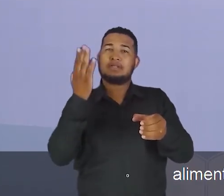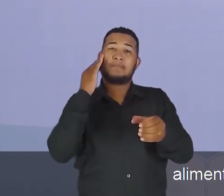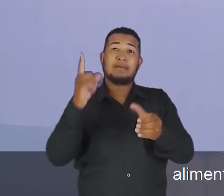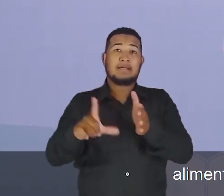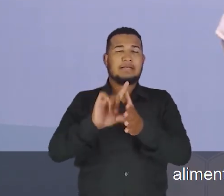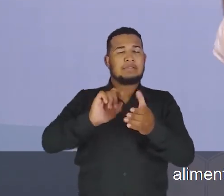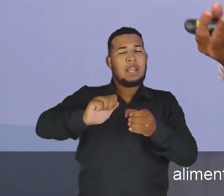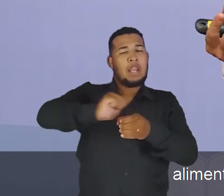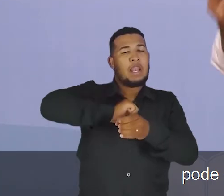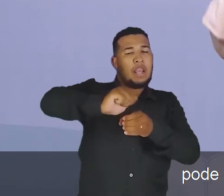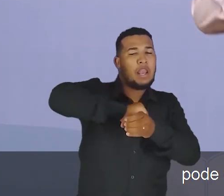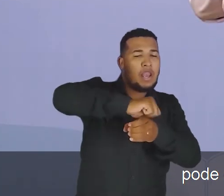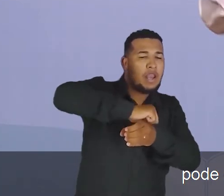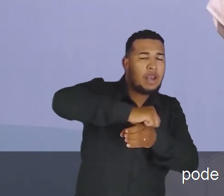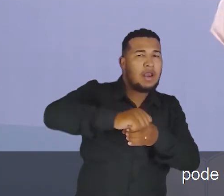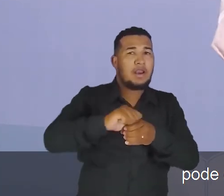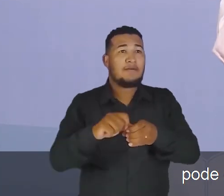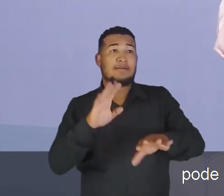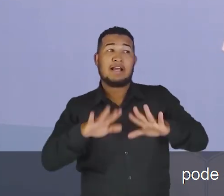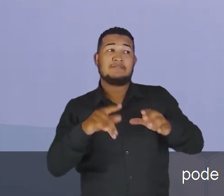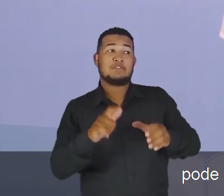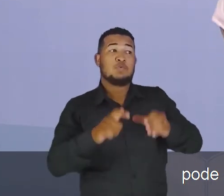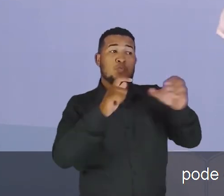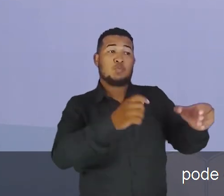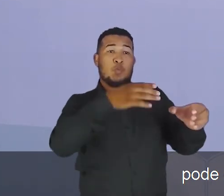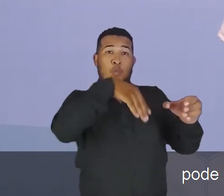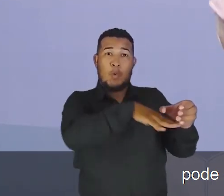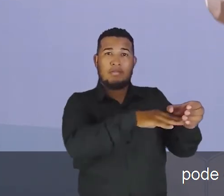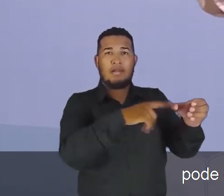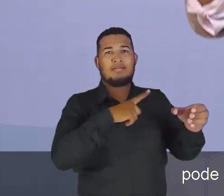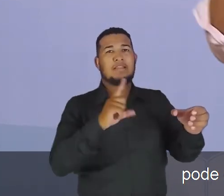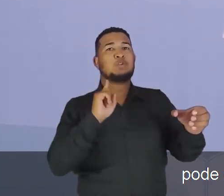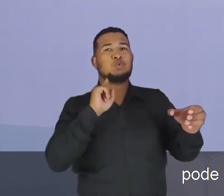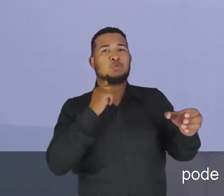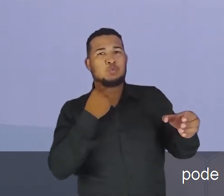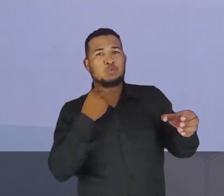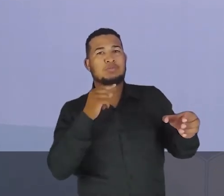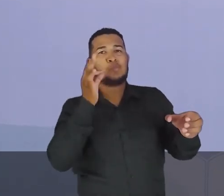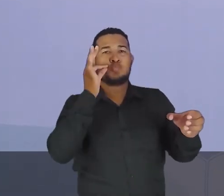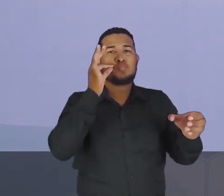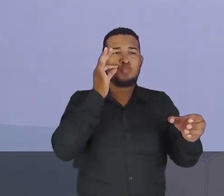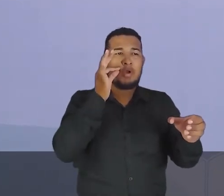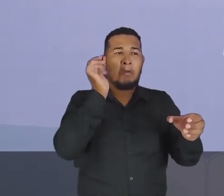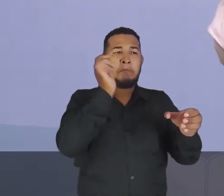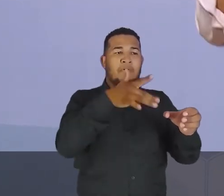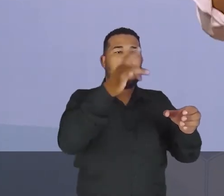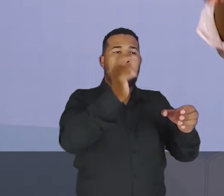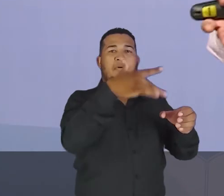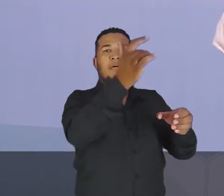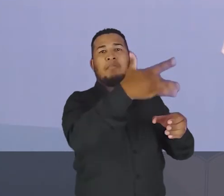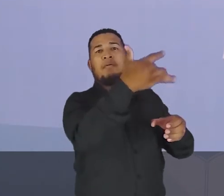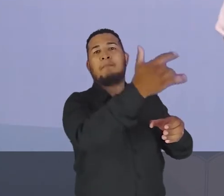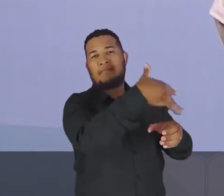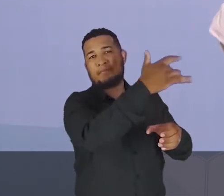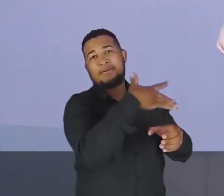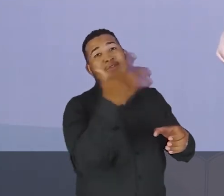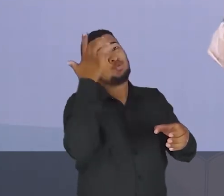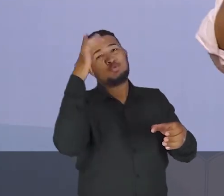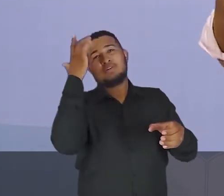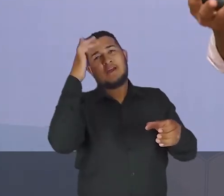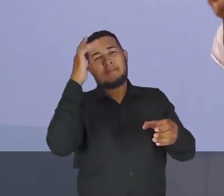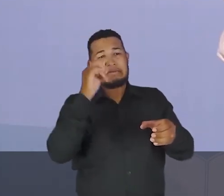você lave, porque naquele depósito pode existir ratos, e esses ratos podem ter urinado ali naquele alimento e